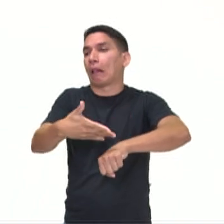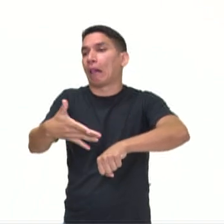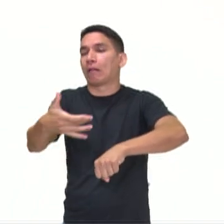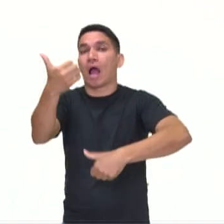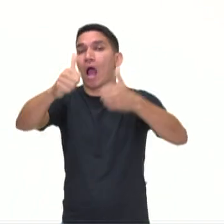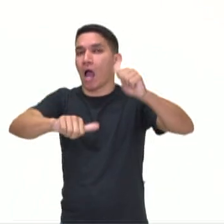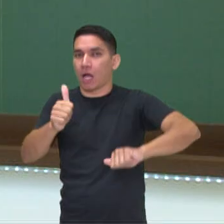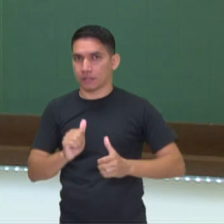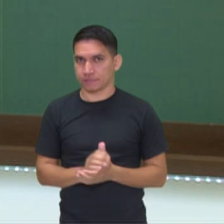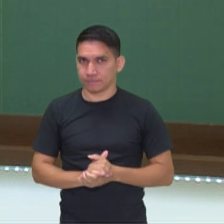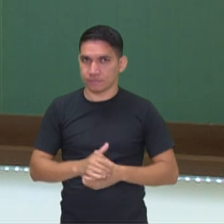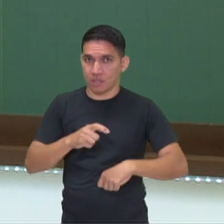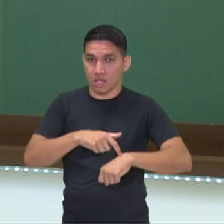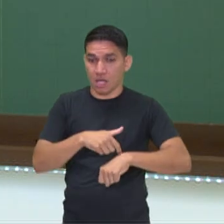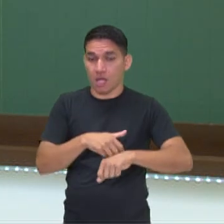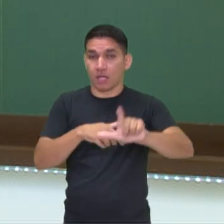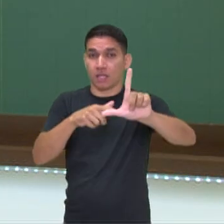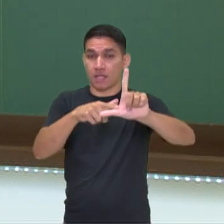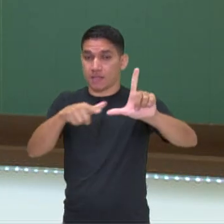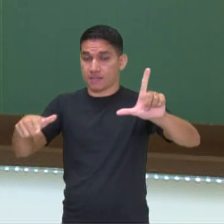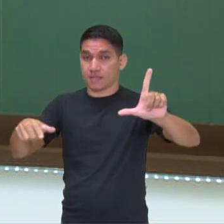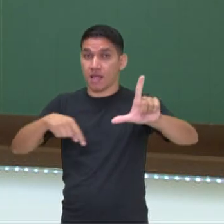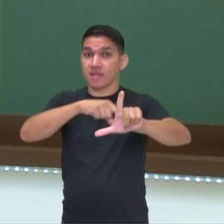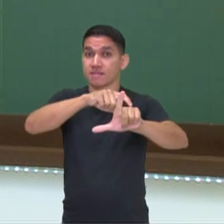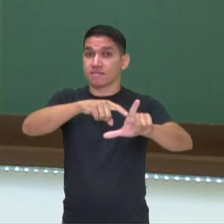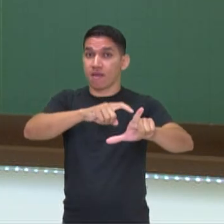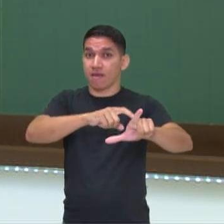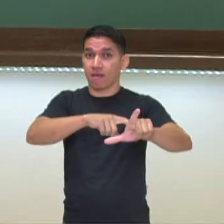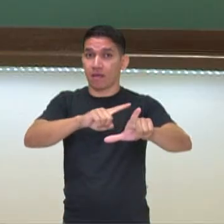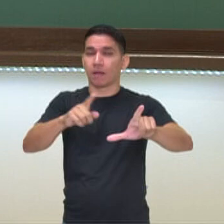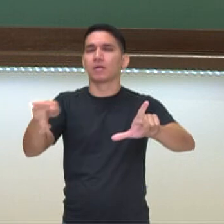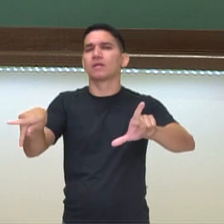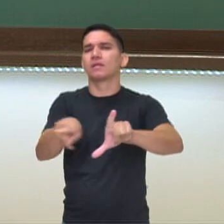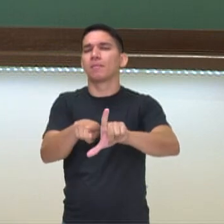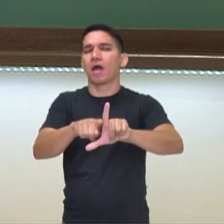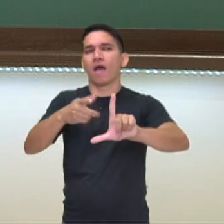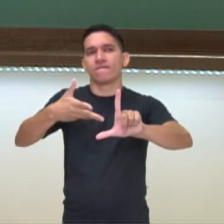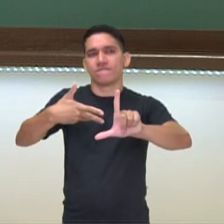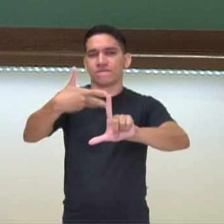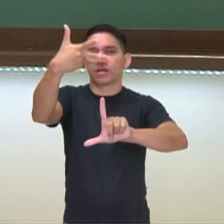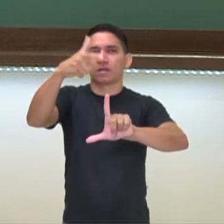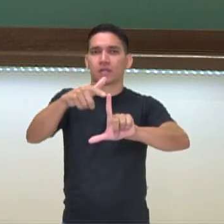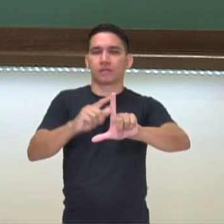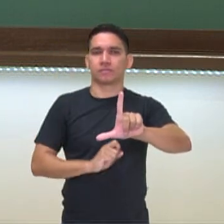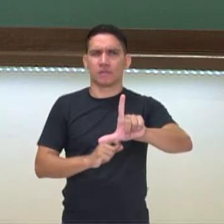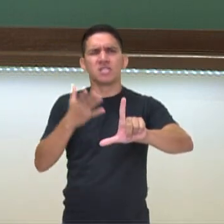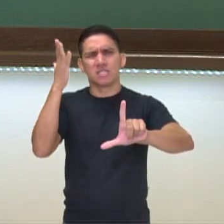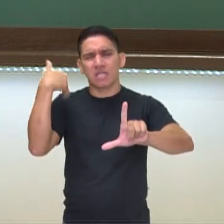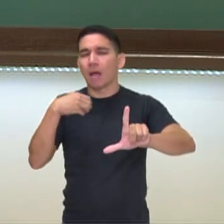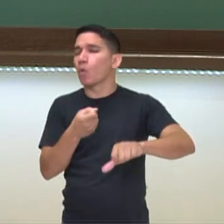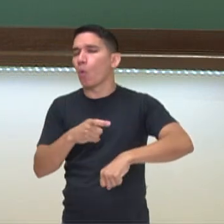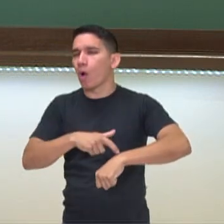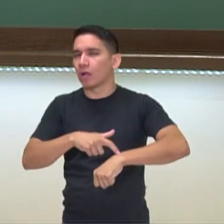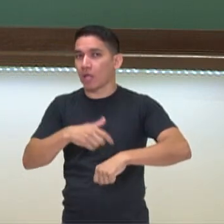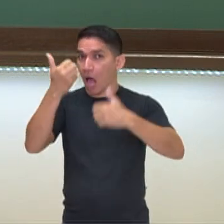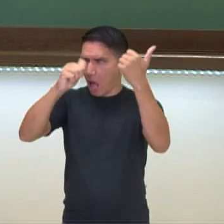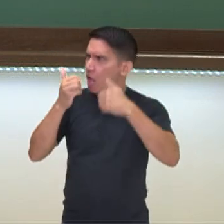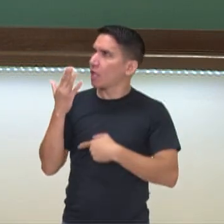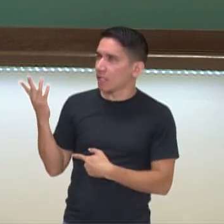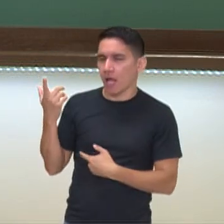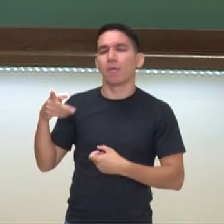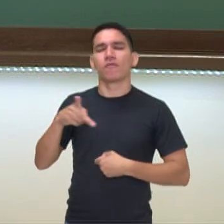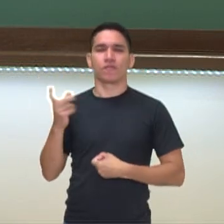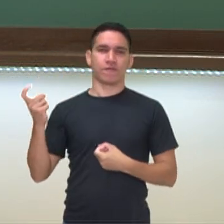analisado entre o tempo e a velocidade, beleza? Já sabe quanto tempo que foi? Então analisa bem esse gráfico que a professora